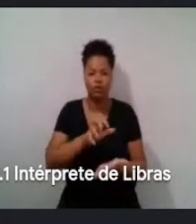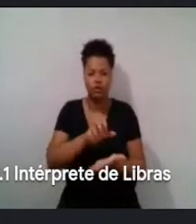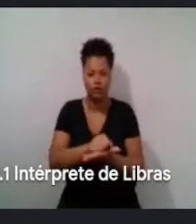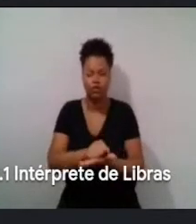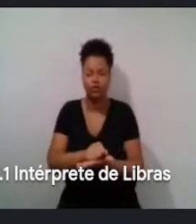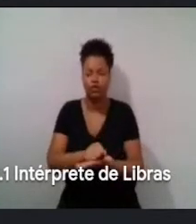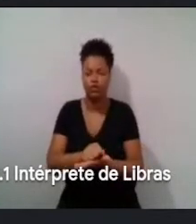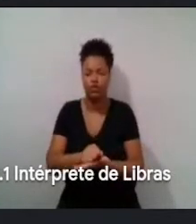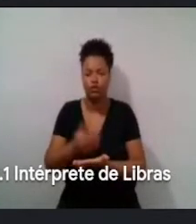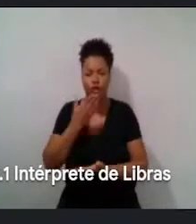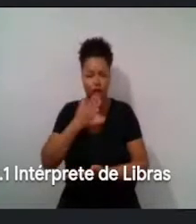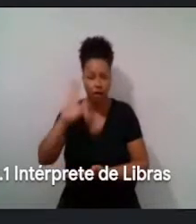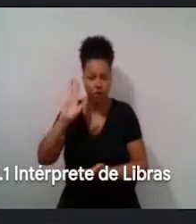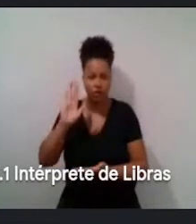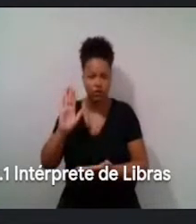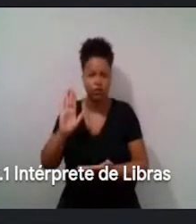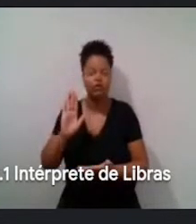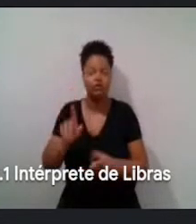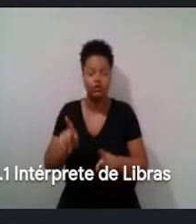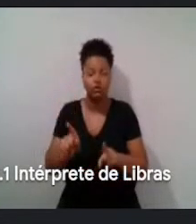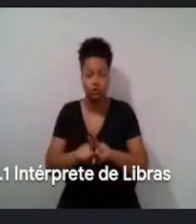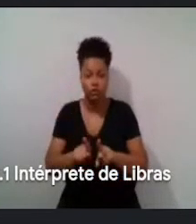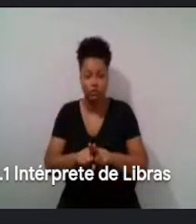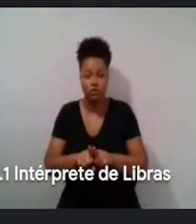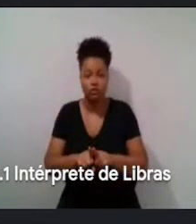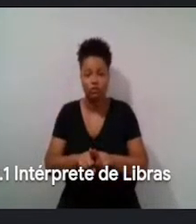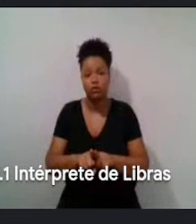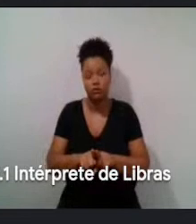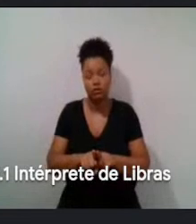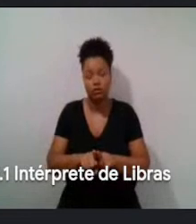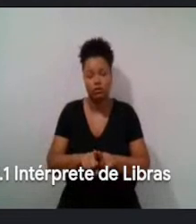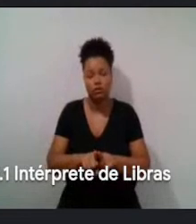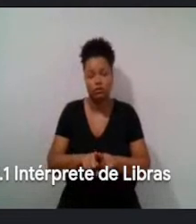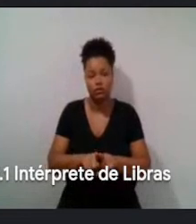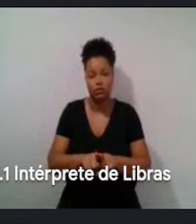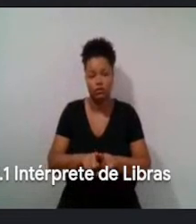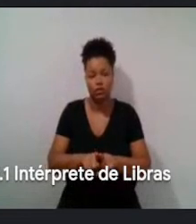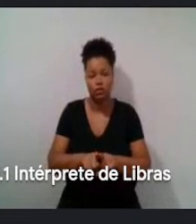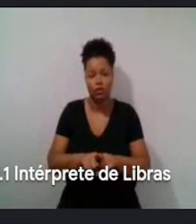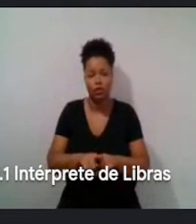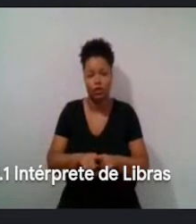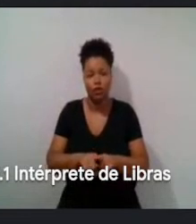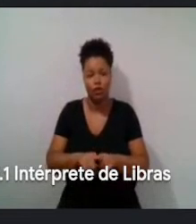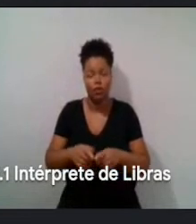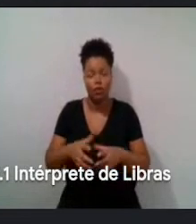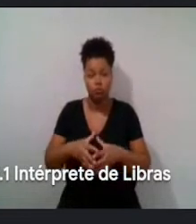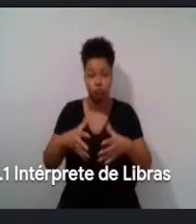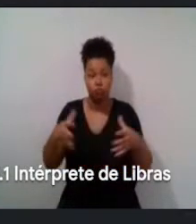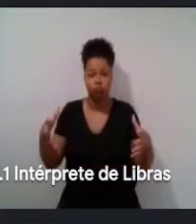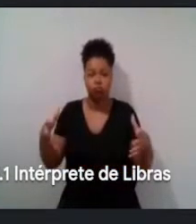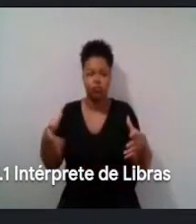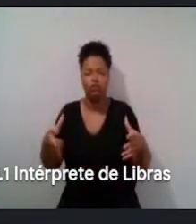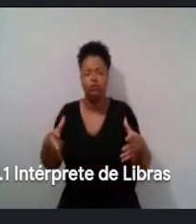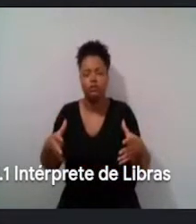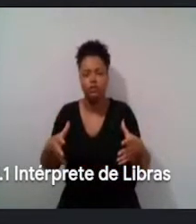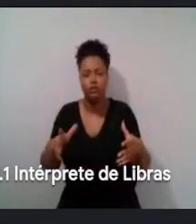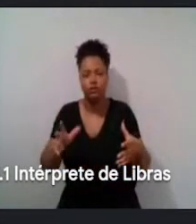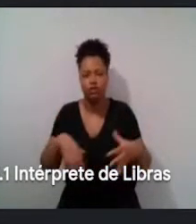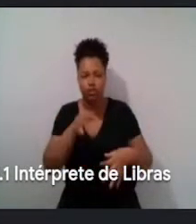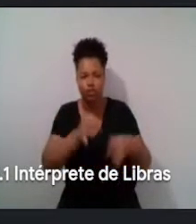candidaturas e a previsão do grande volume de feitos para julgamento nas sessões do dia